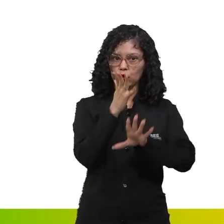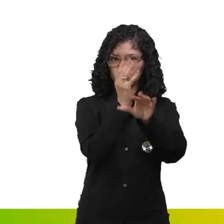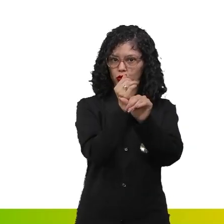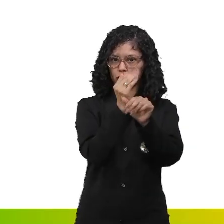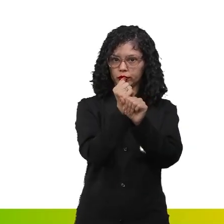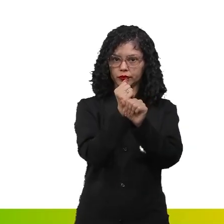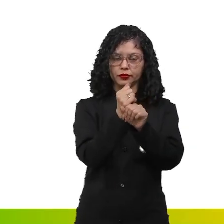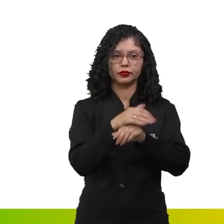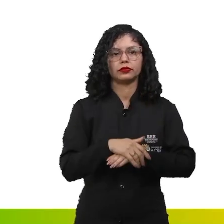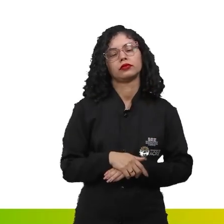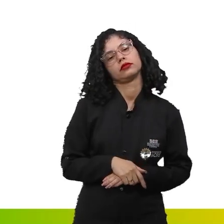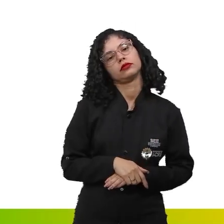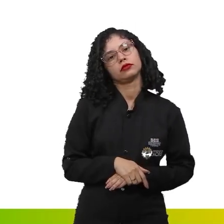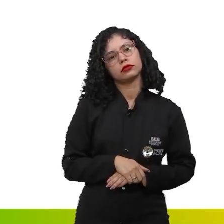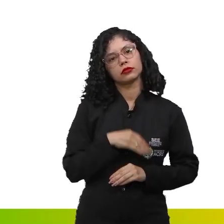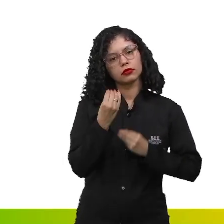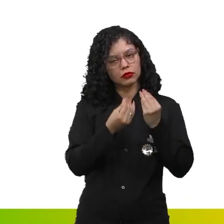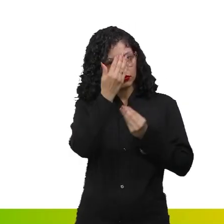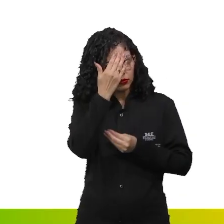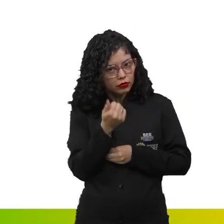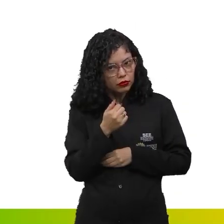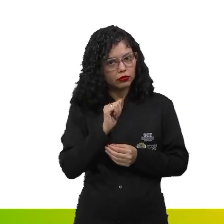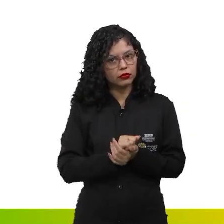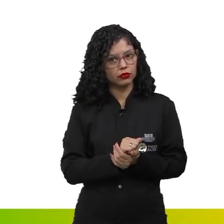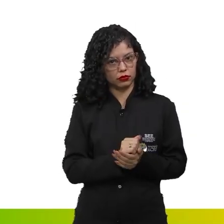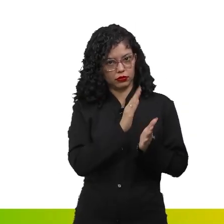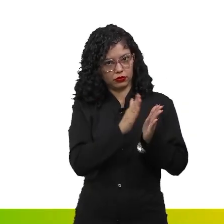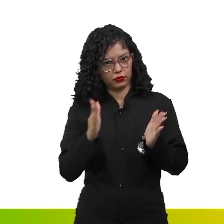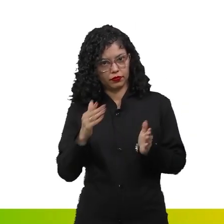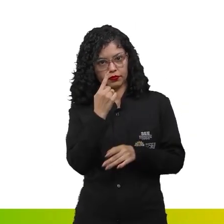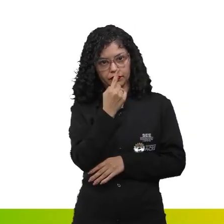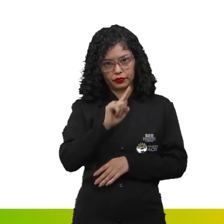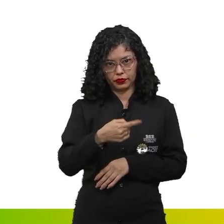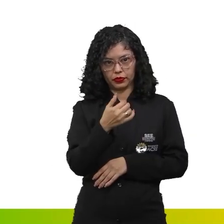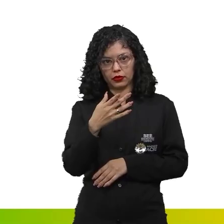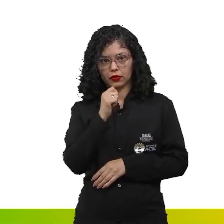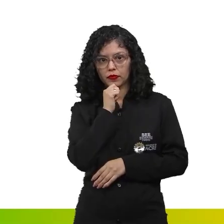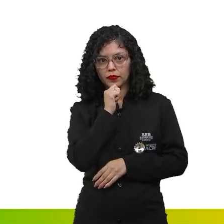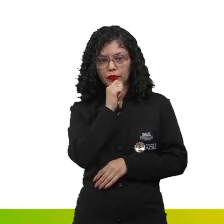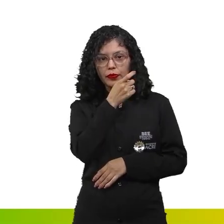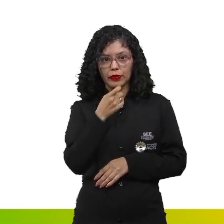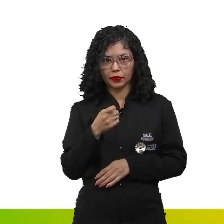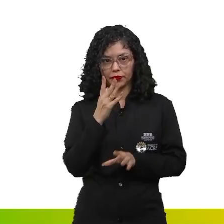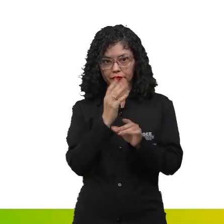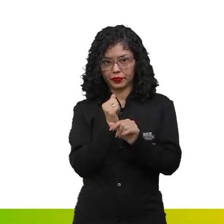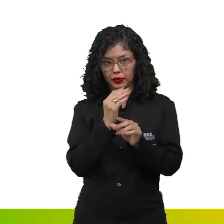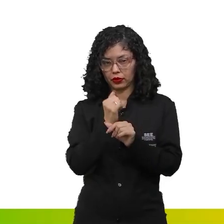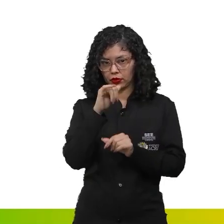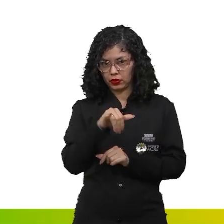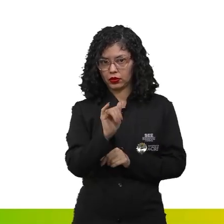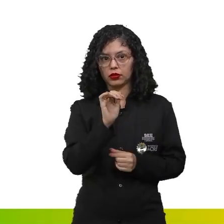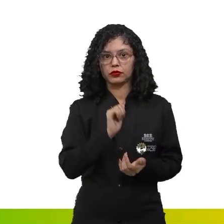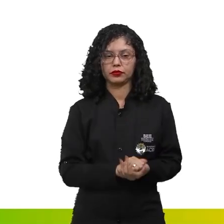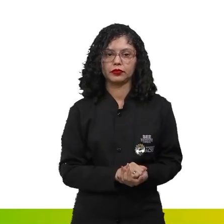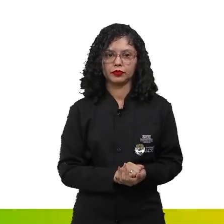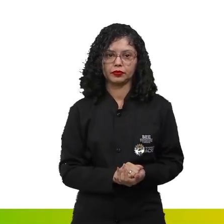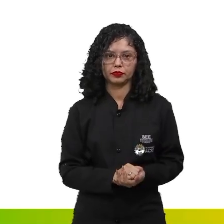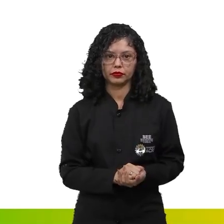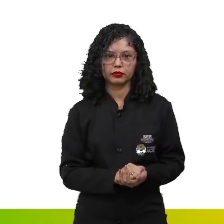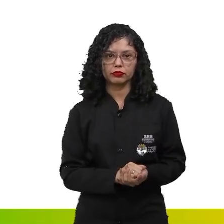de frações. E como a gente sabe que a herança deles é 1.200.000, então x mais y é